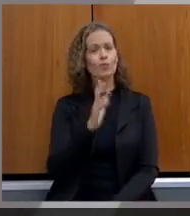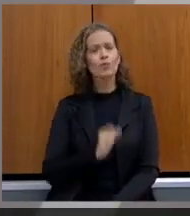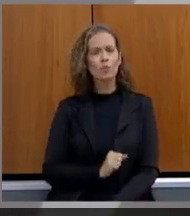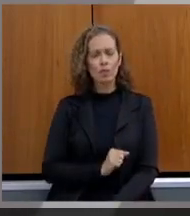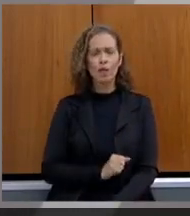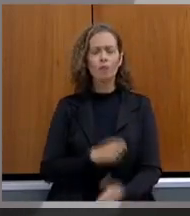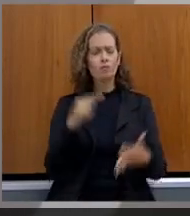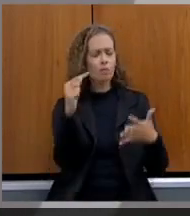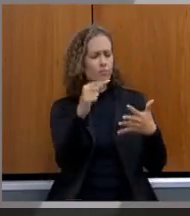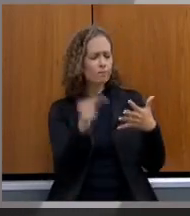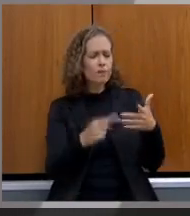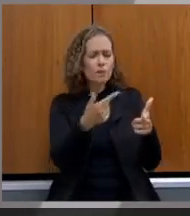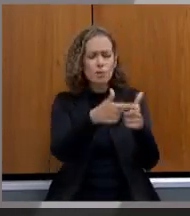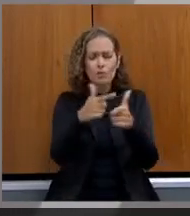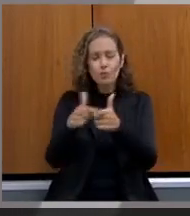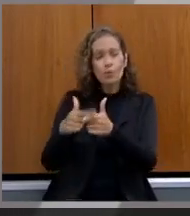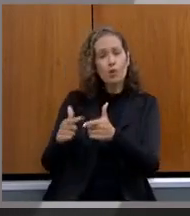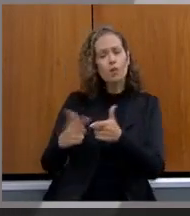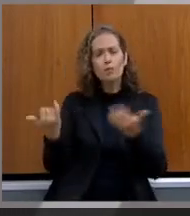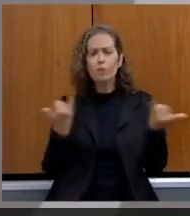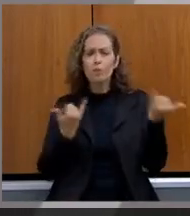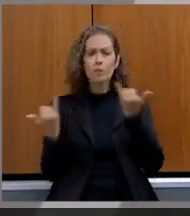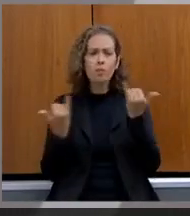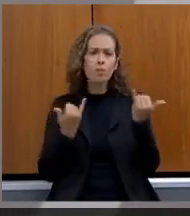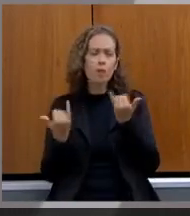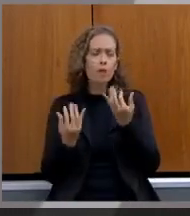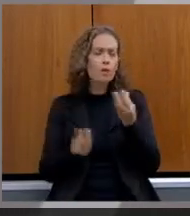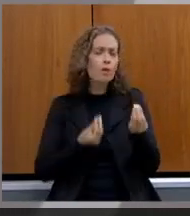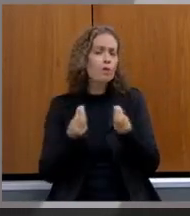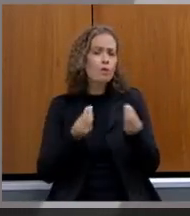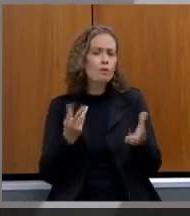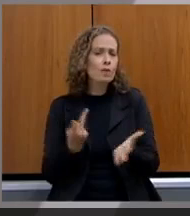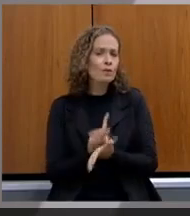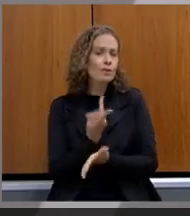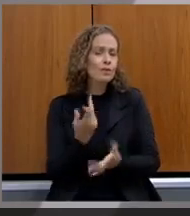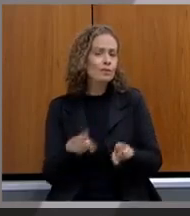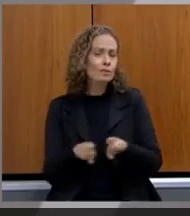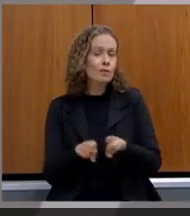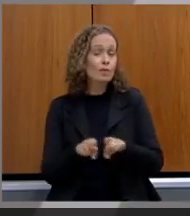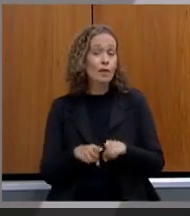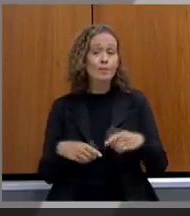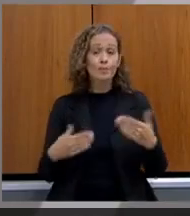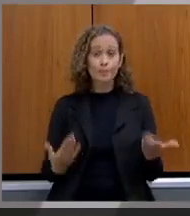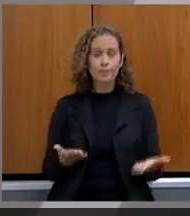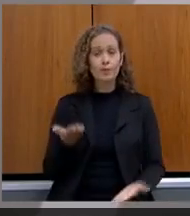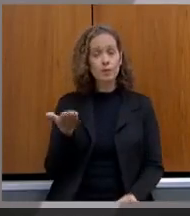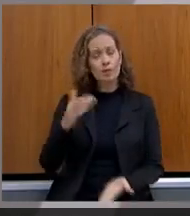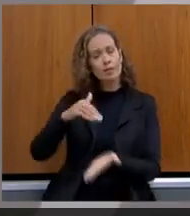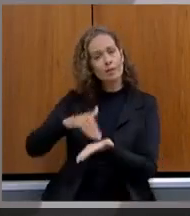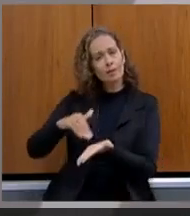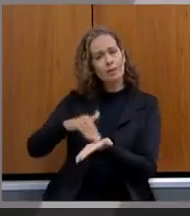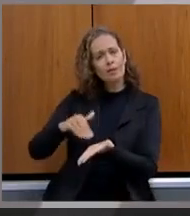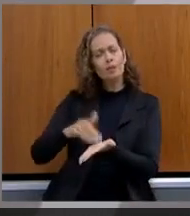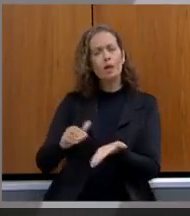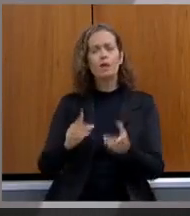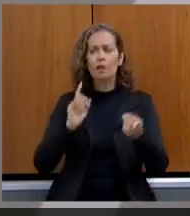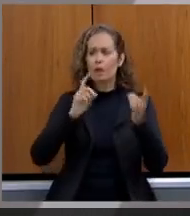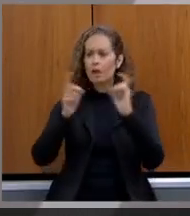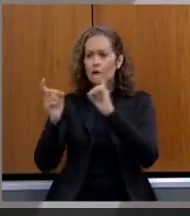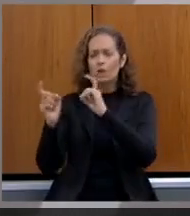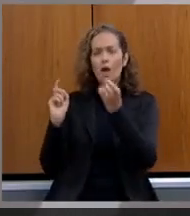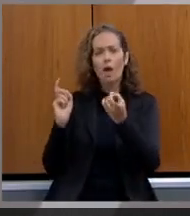Tragam os problemas que estão sentindo e como esse está acontecendo e a secretaria vem participando de todas as reuniões